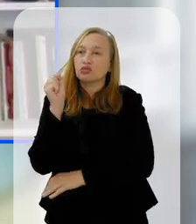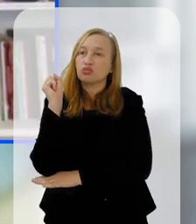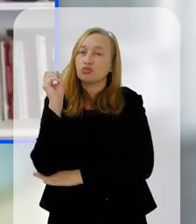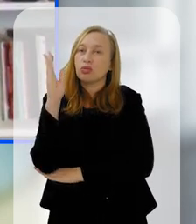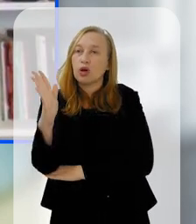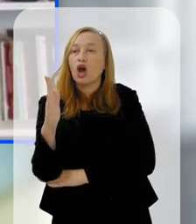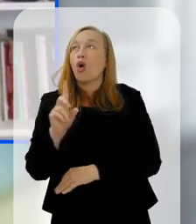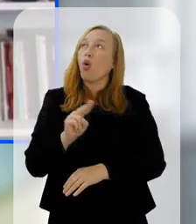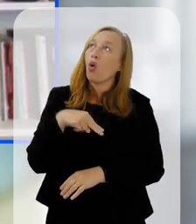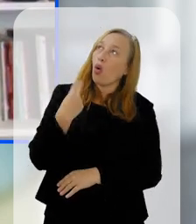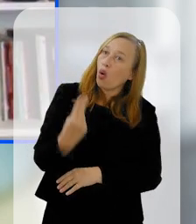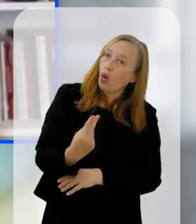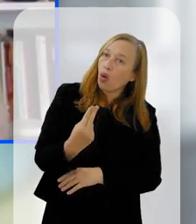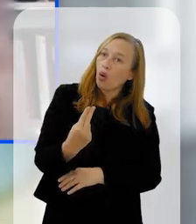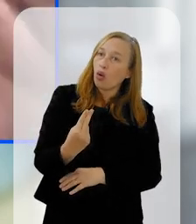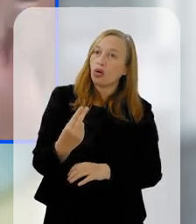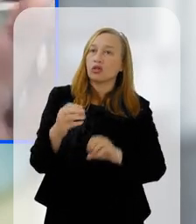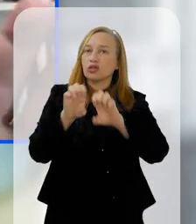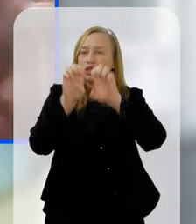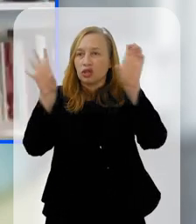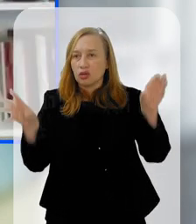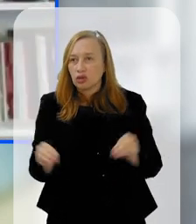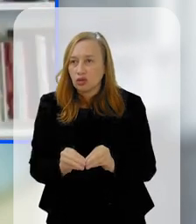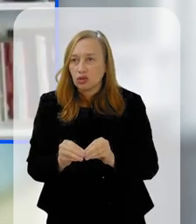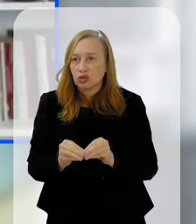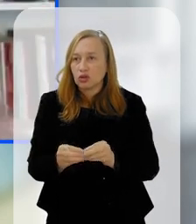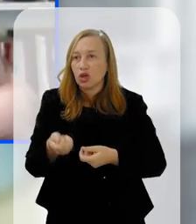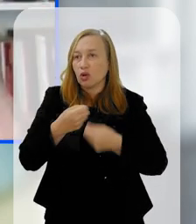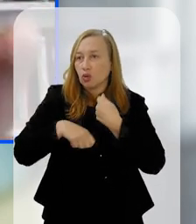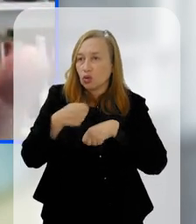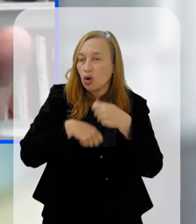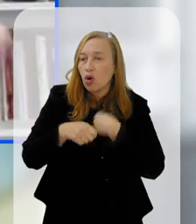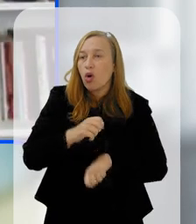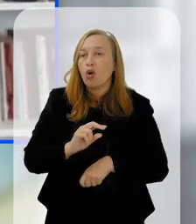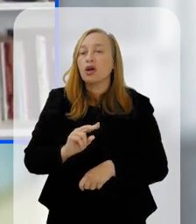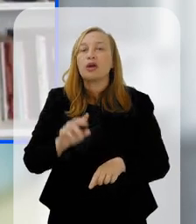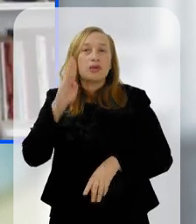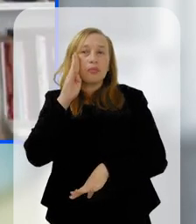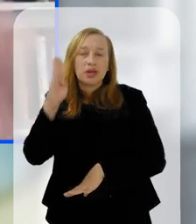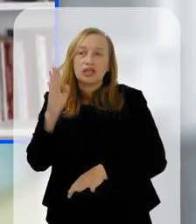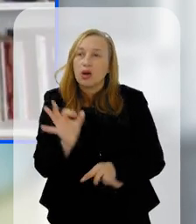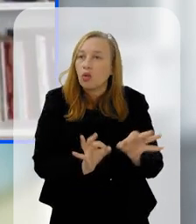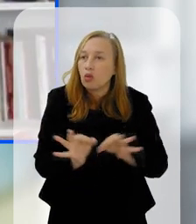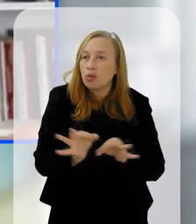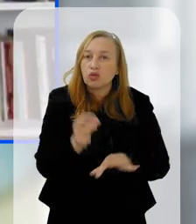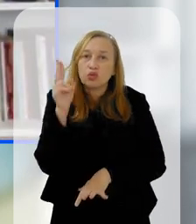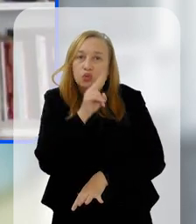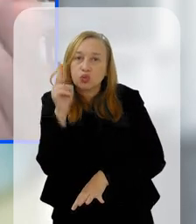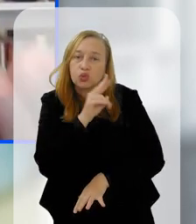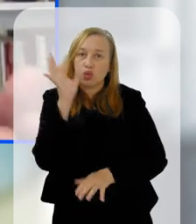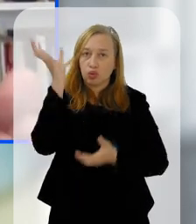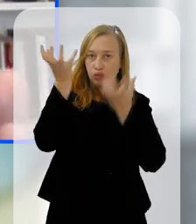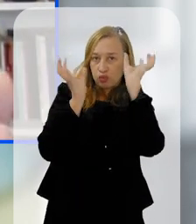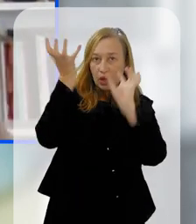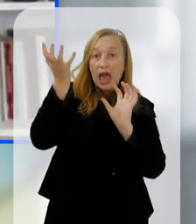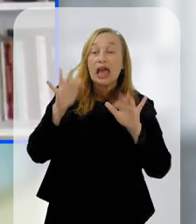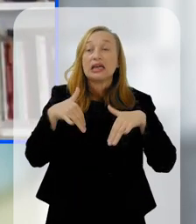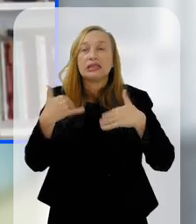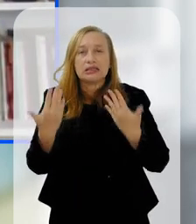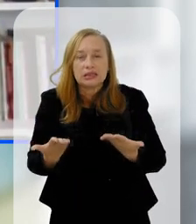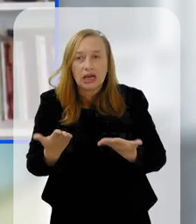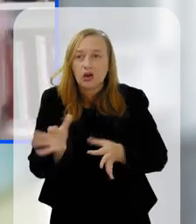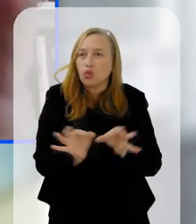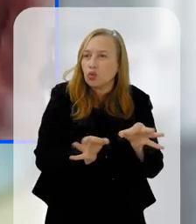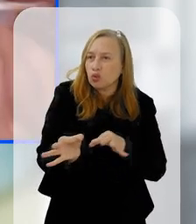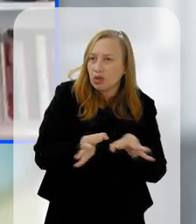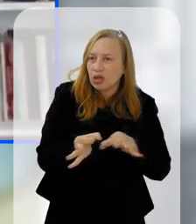plano ambiental ou como um zoneamento ecológico-econômico e, Sim. principalmente, um plano de emergência climática,